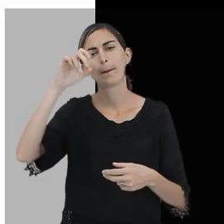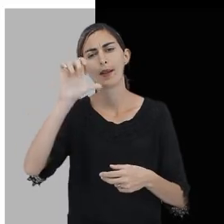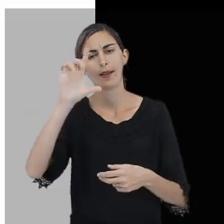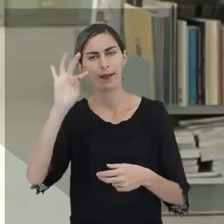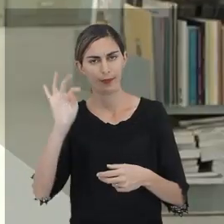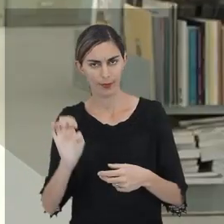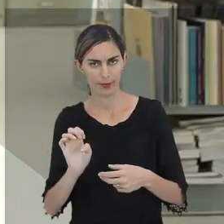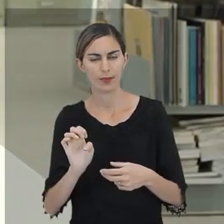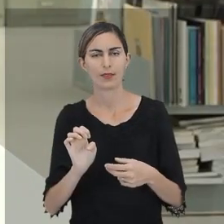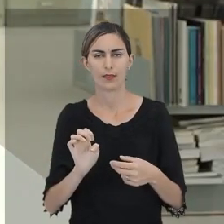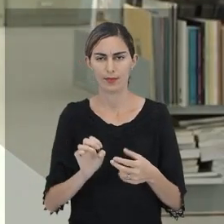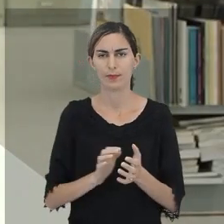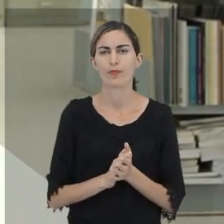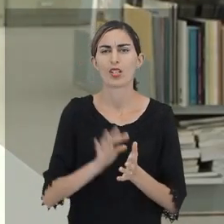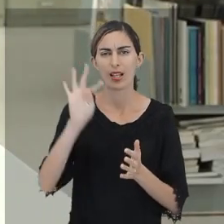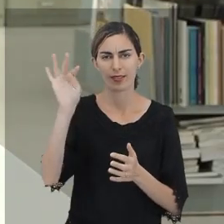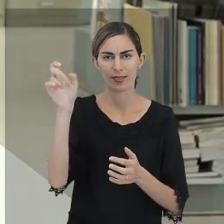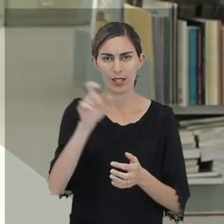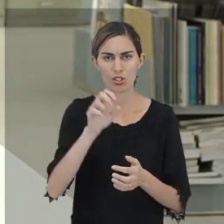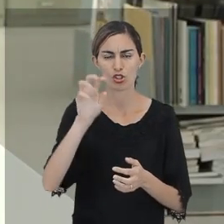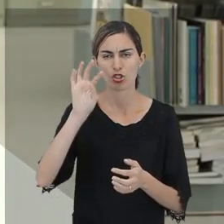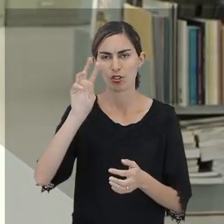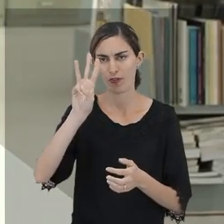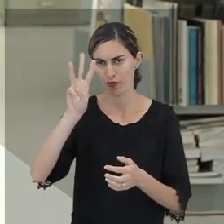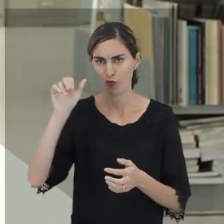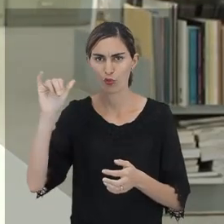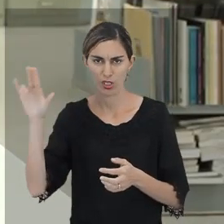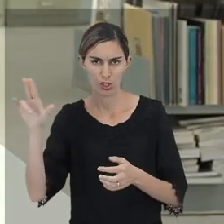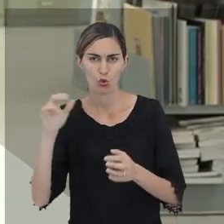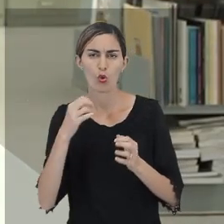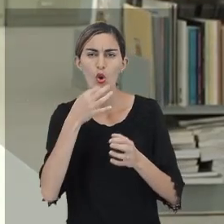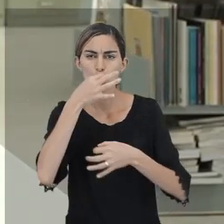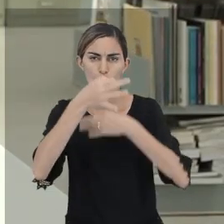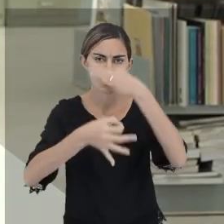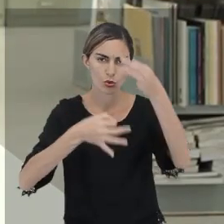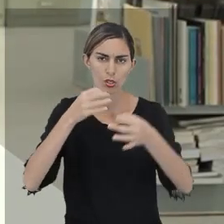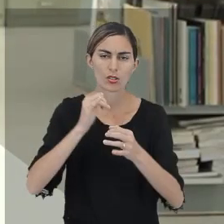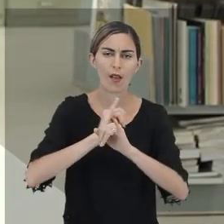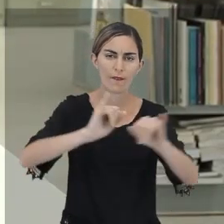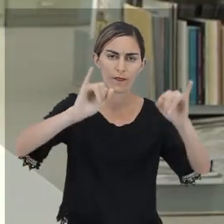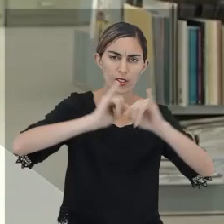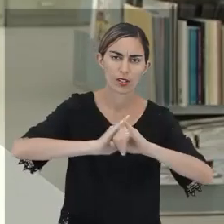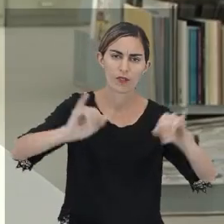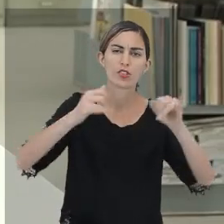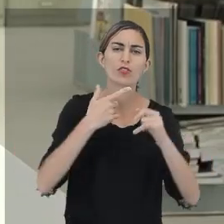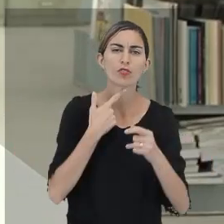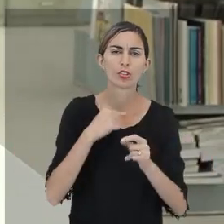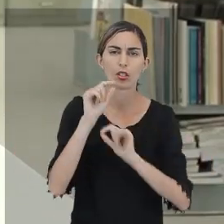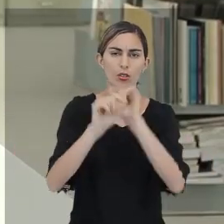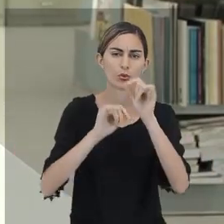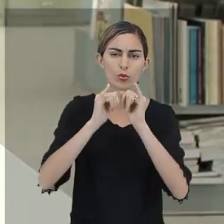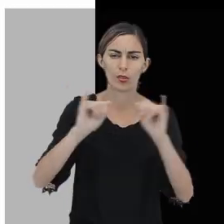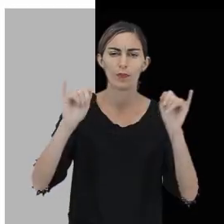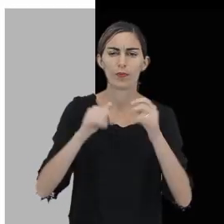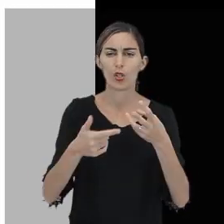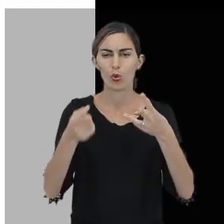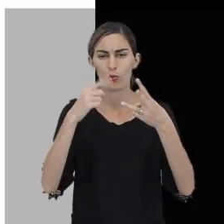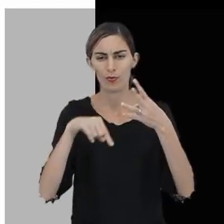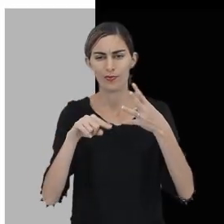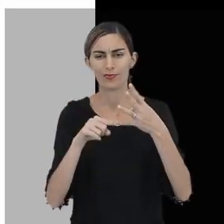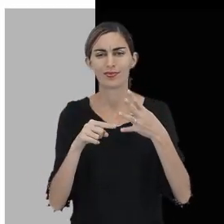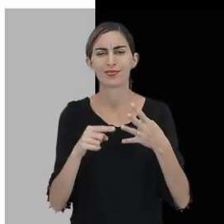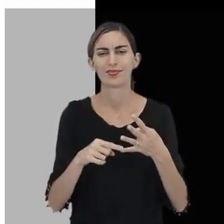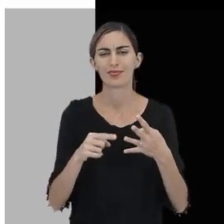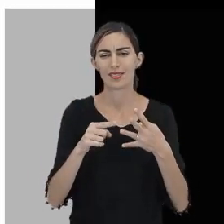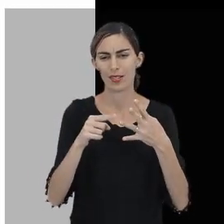viu que a menina que o usuário for digitando ele vai dando sugestões do que ele fazendo o que ele deseja existe outro